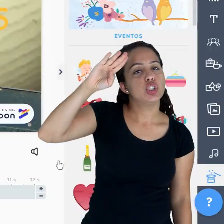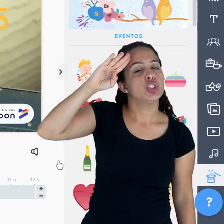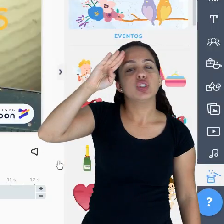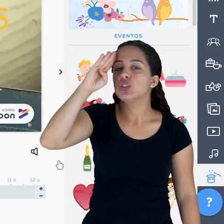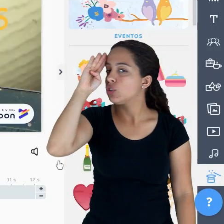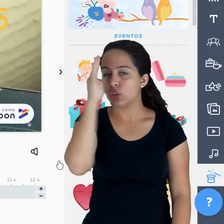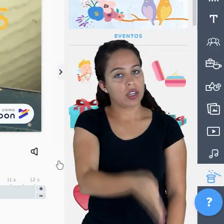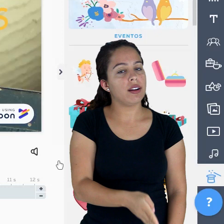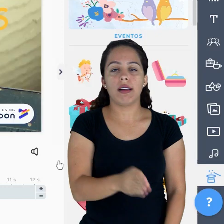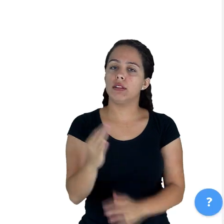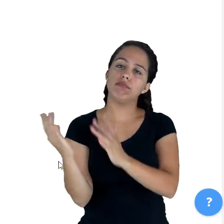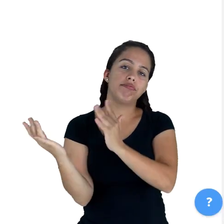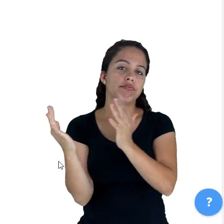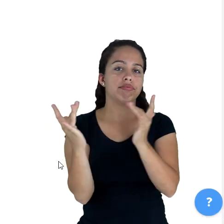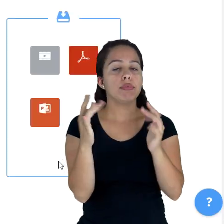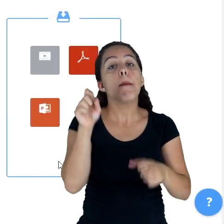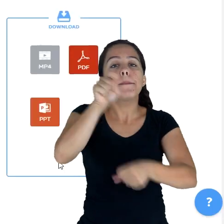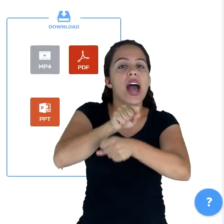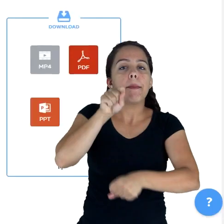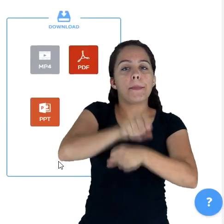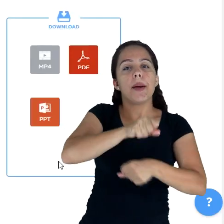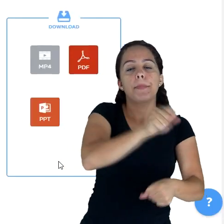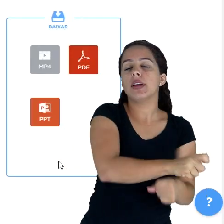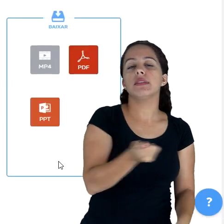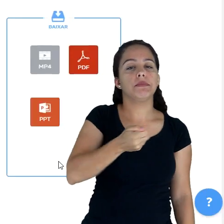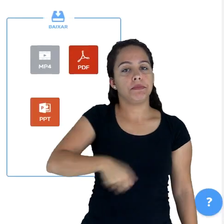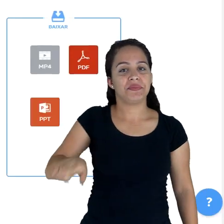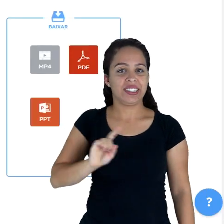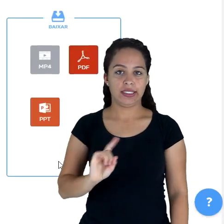eu vou colocar clicar aqui em exportar